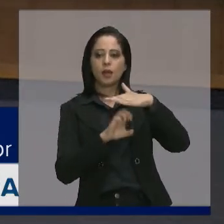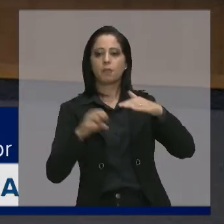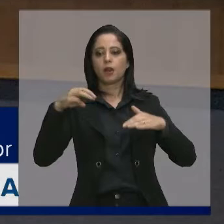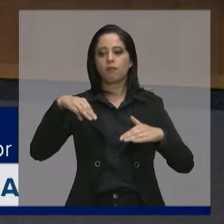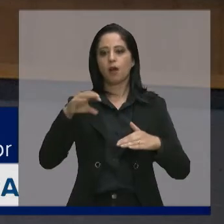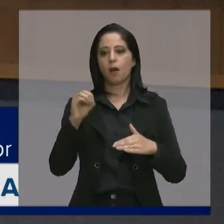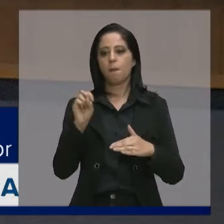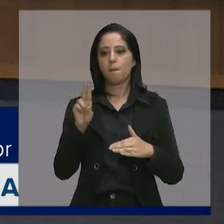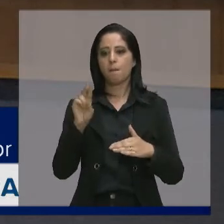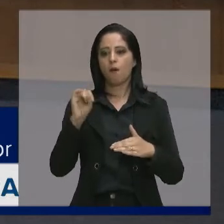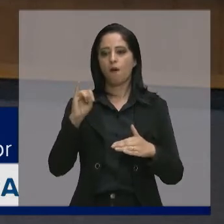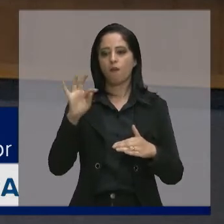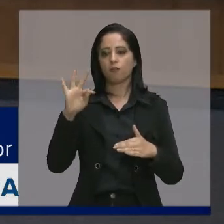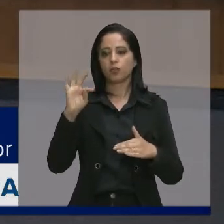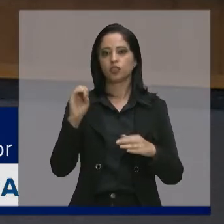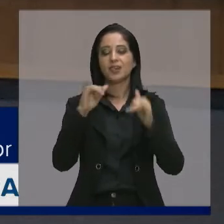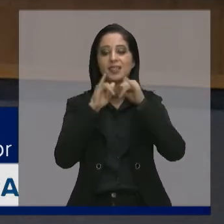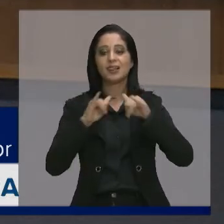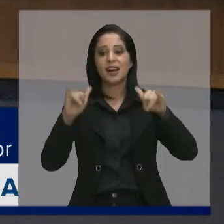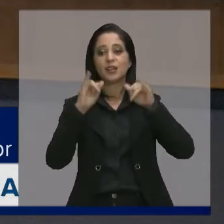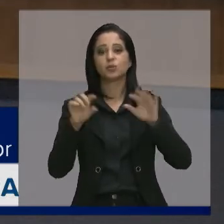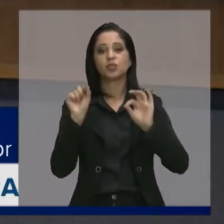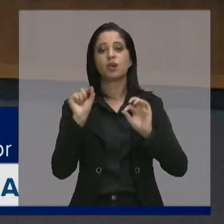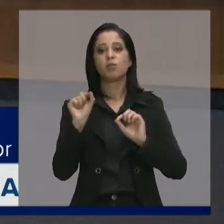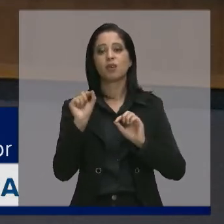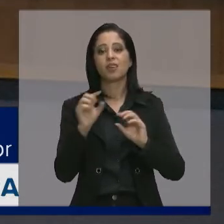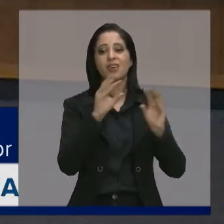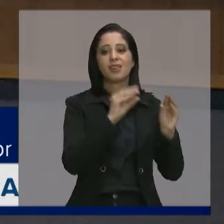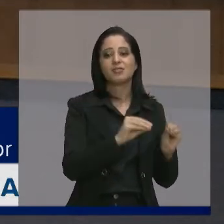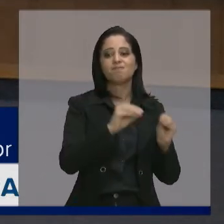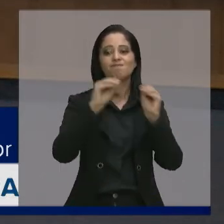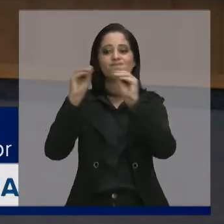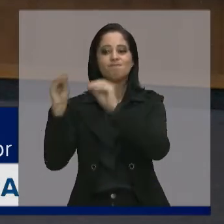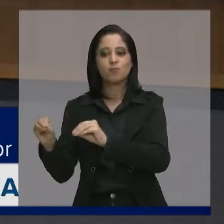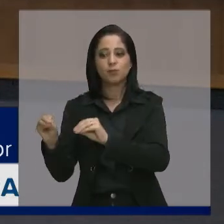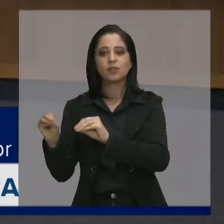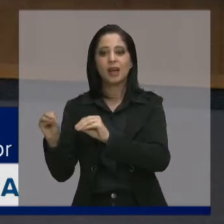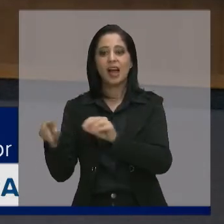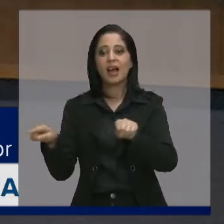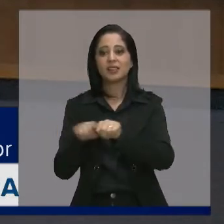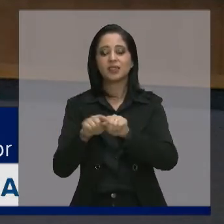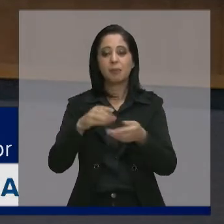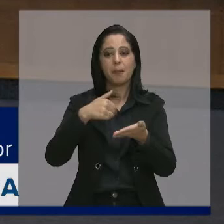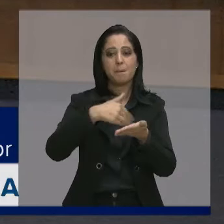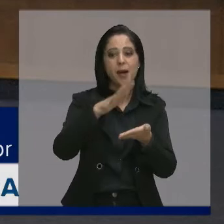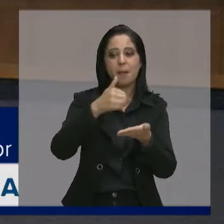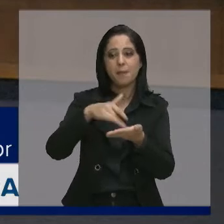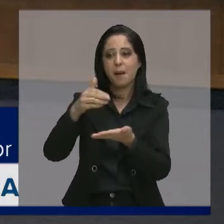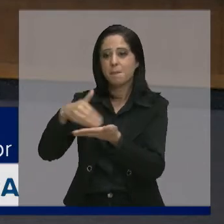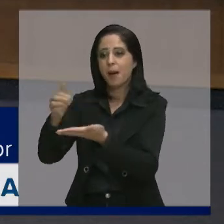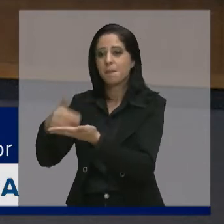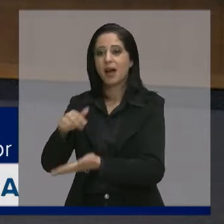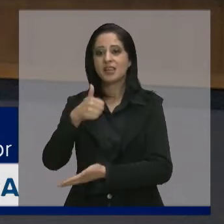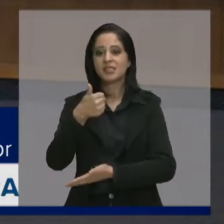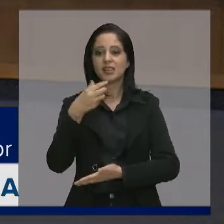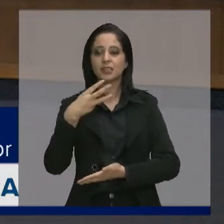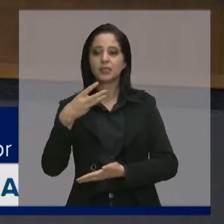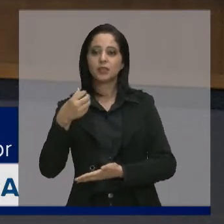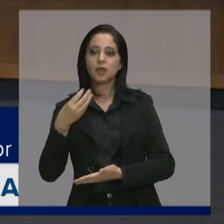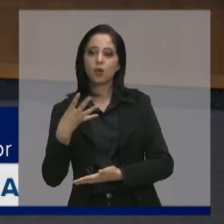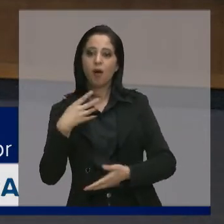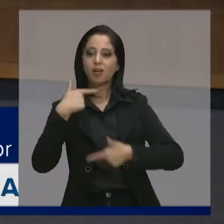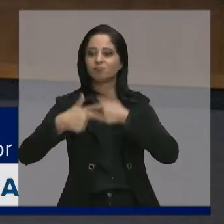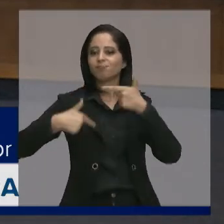fábricas estão anunciando a saída e a demissão de 134 trabalhadores.